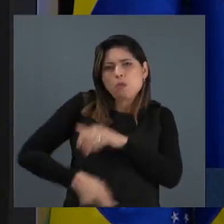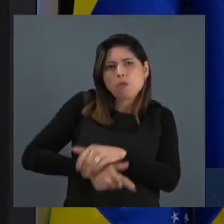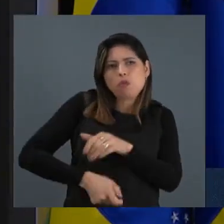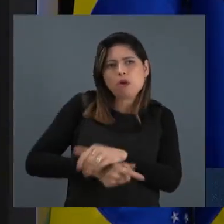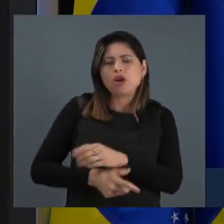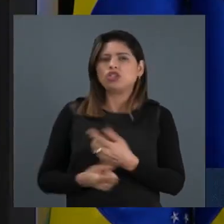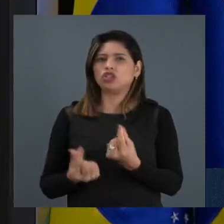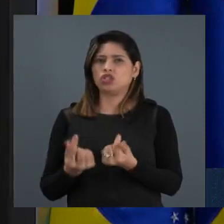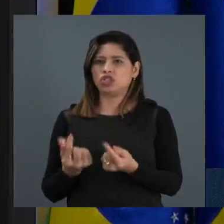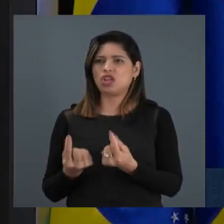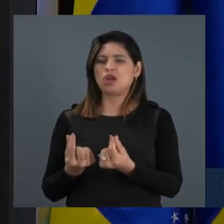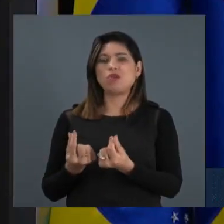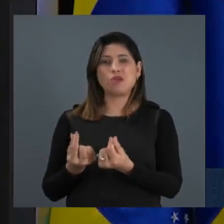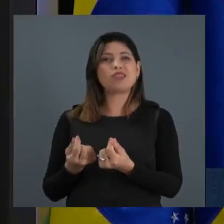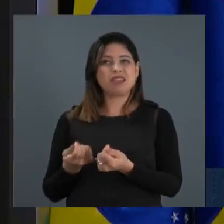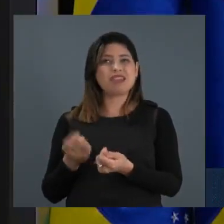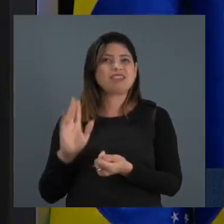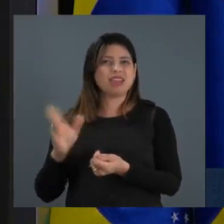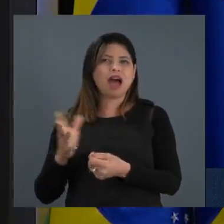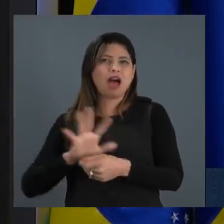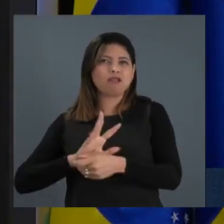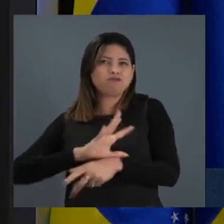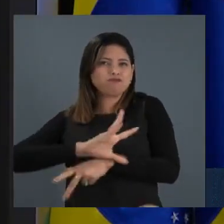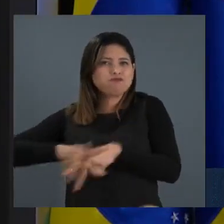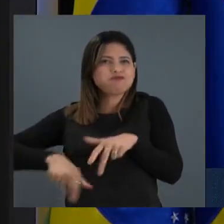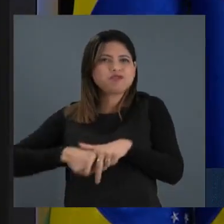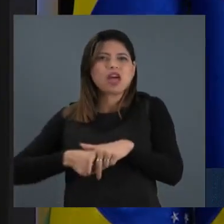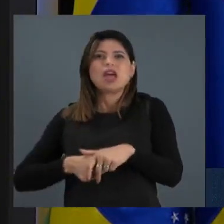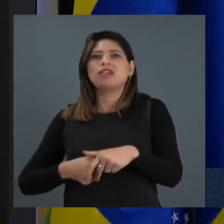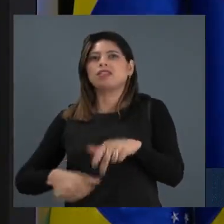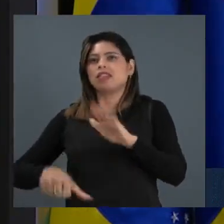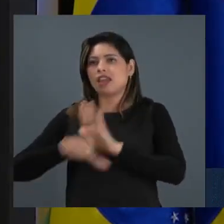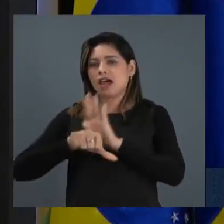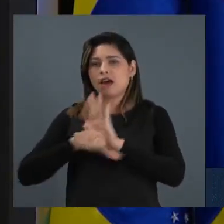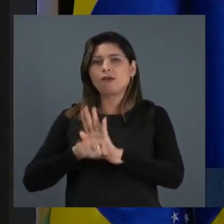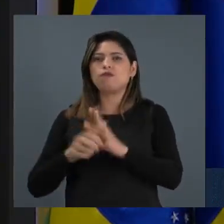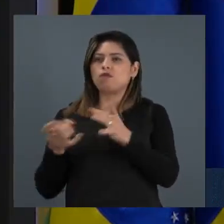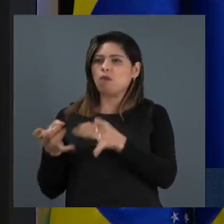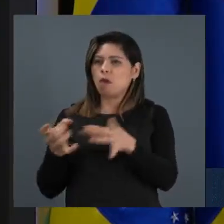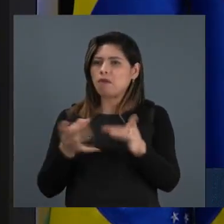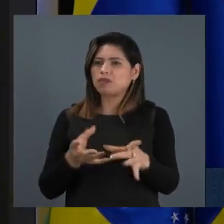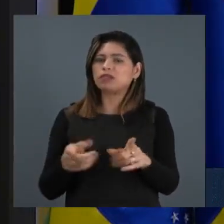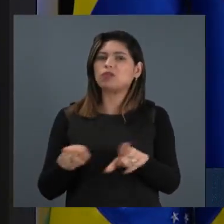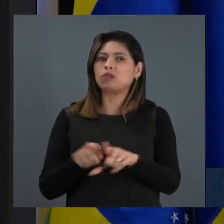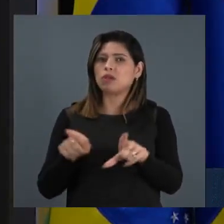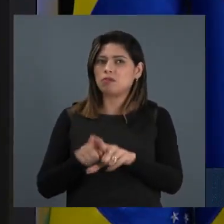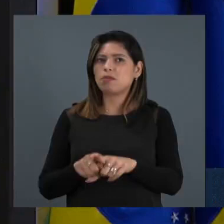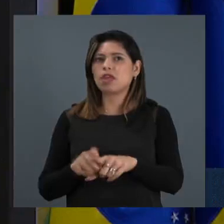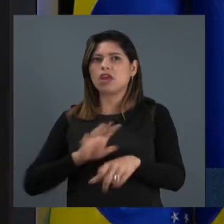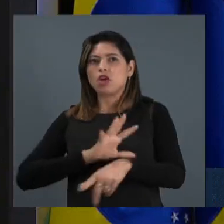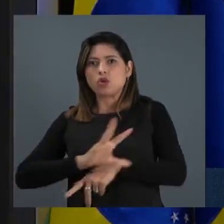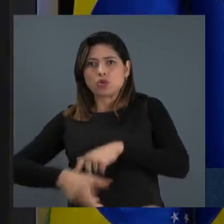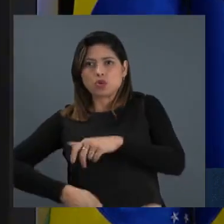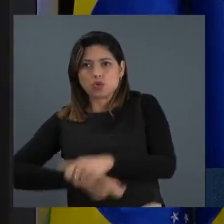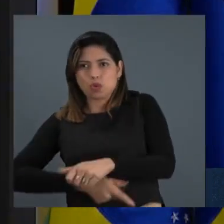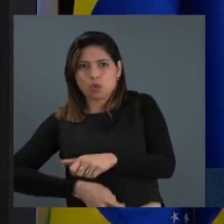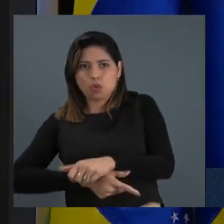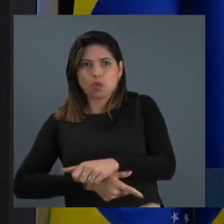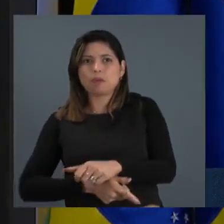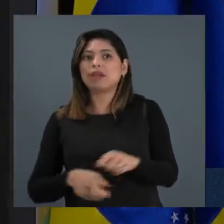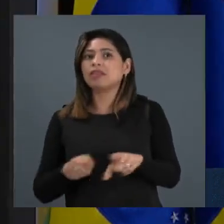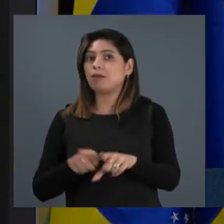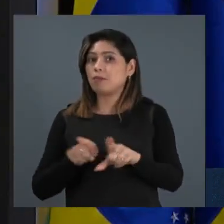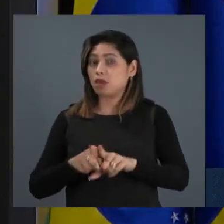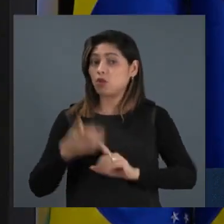do dinheiro sujo oriundo do tráfico e da corrupção. O texto do PL cria